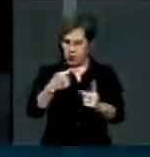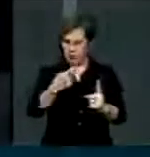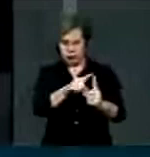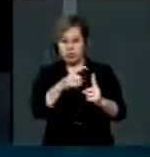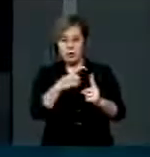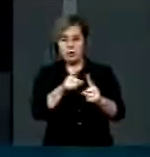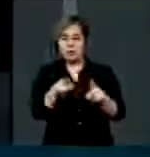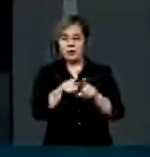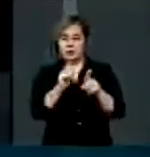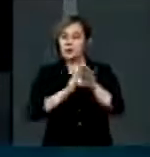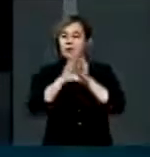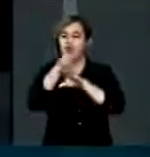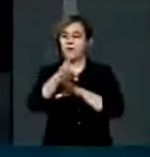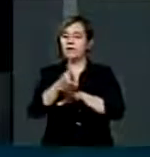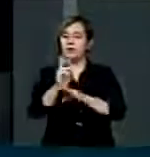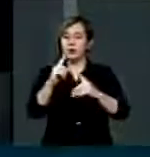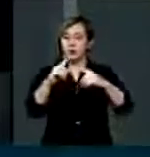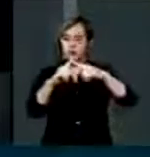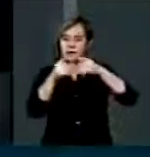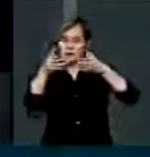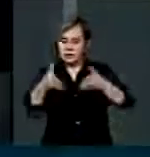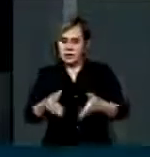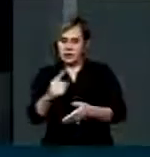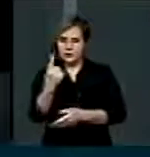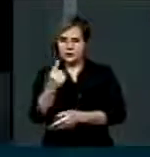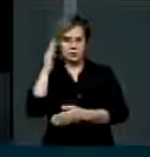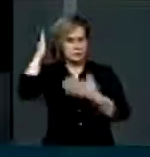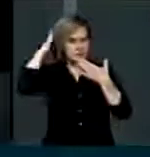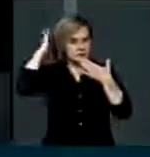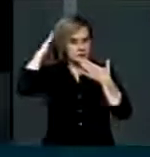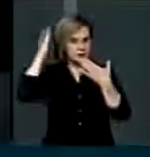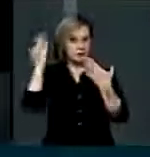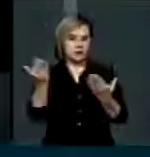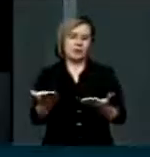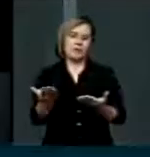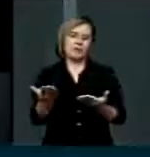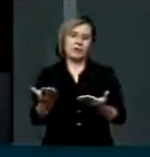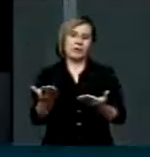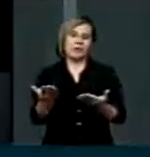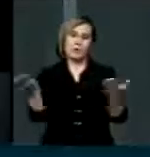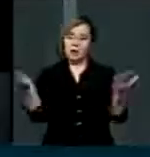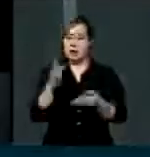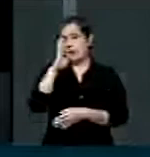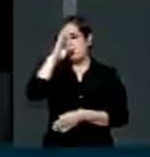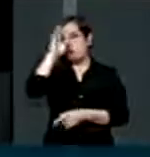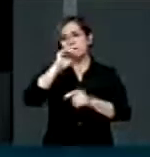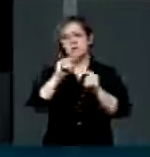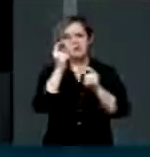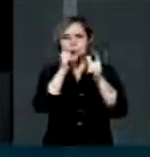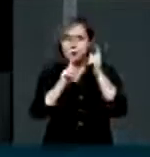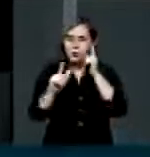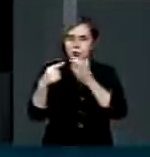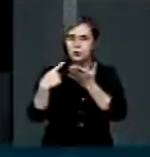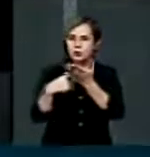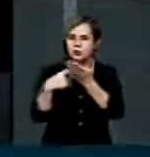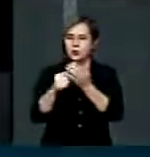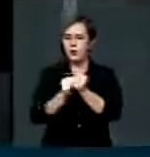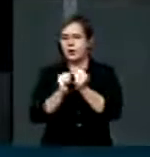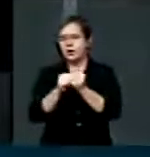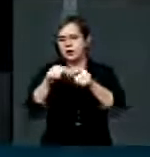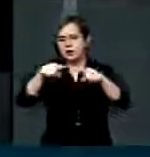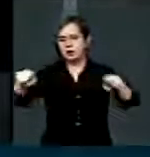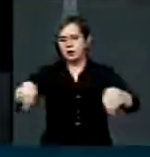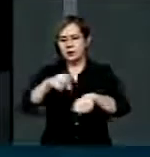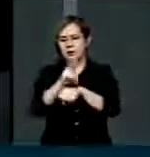enterro de um dos indígenas assassinados. E a principal questão aqui é que não se avança na demarcação